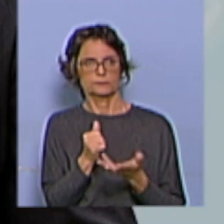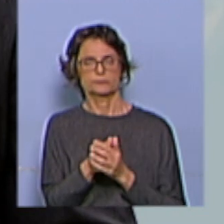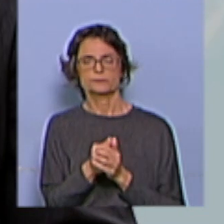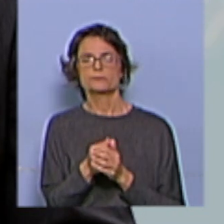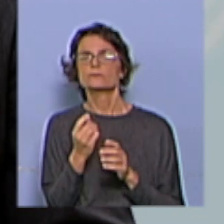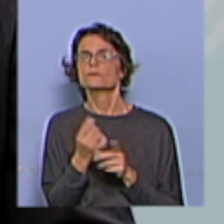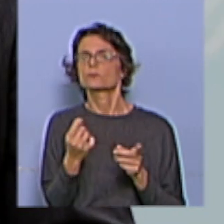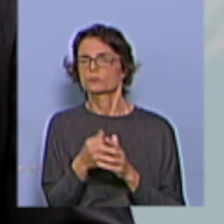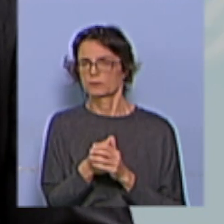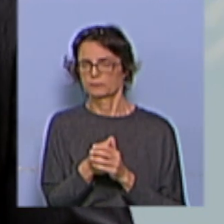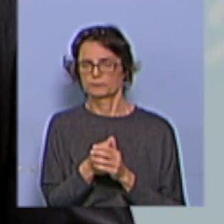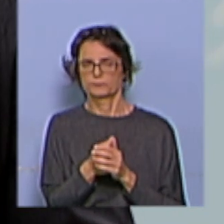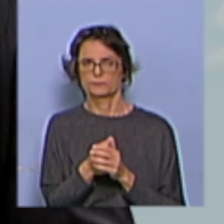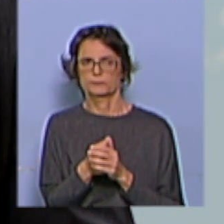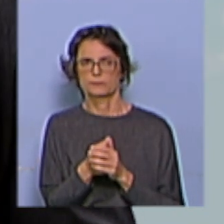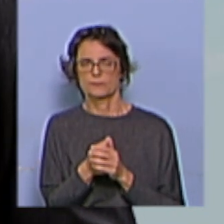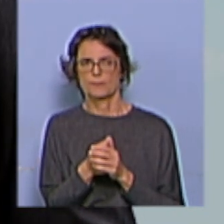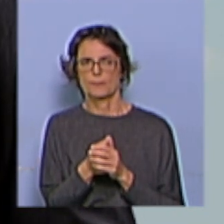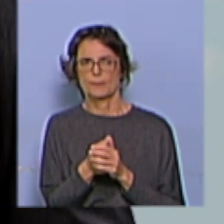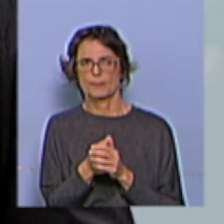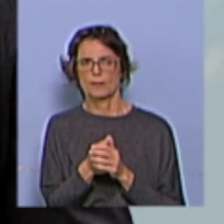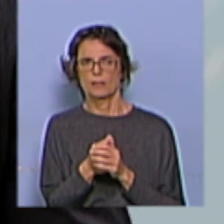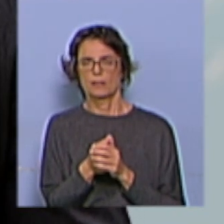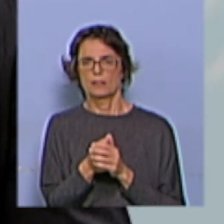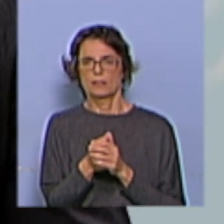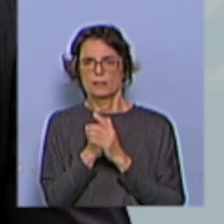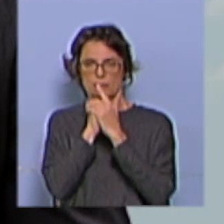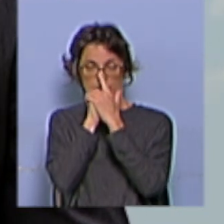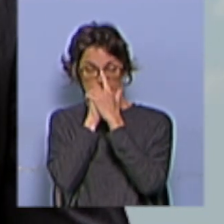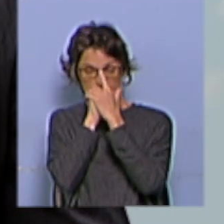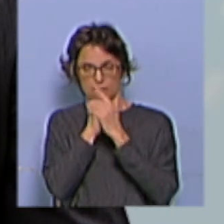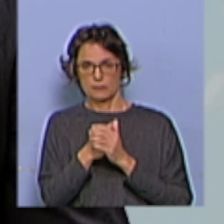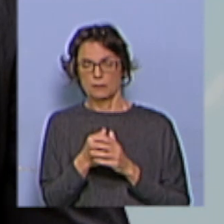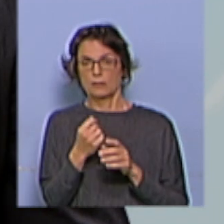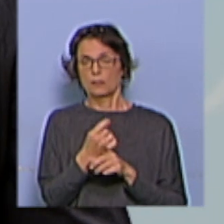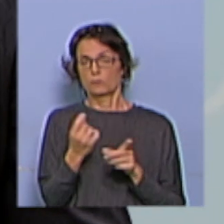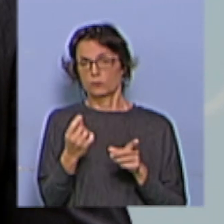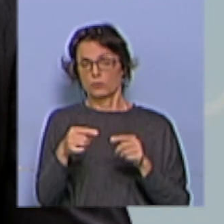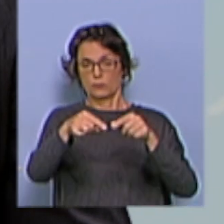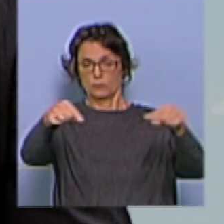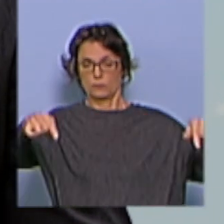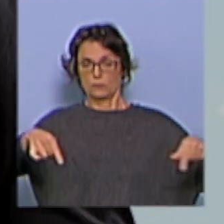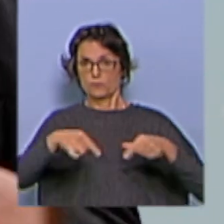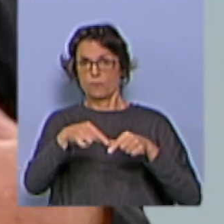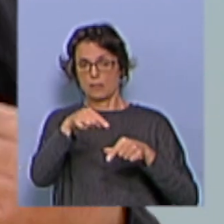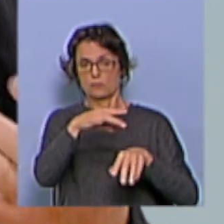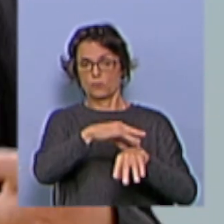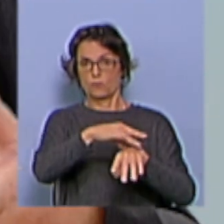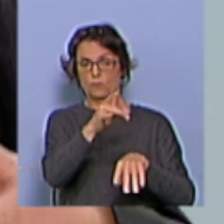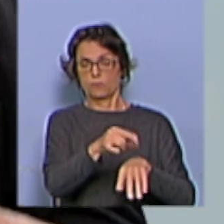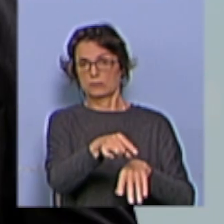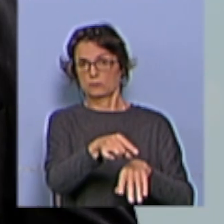Porquê? Porque para ir a lugares onde estavam doentes infectados, era necessário, de